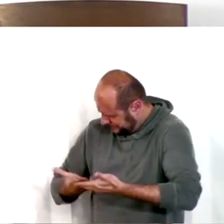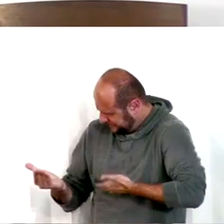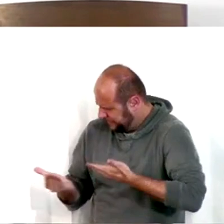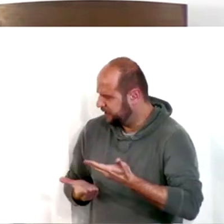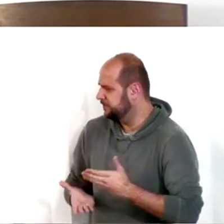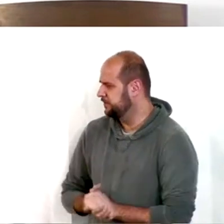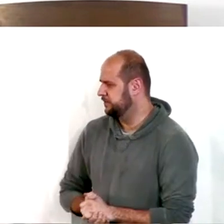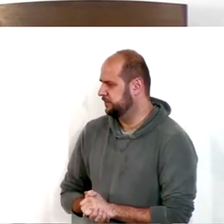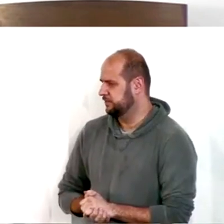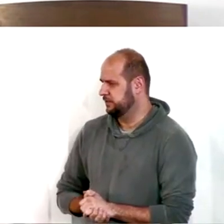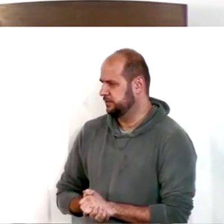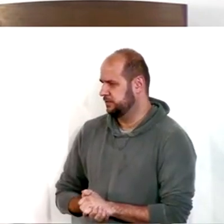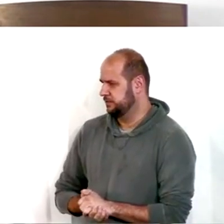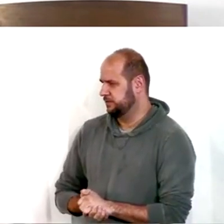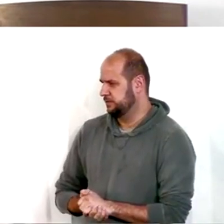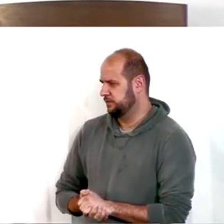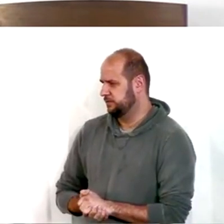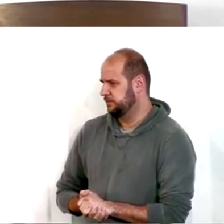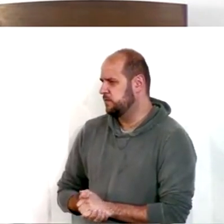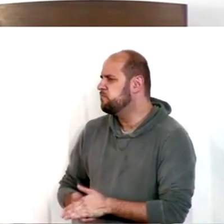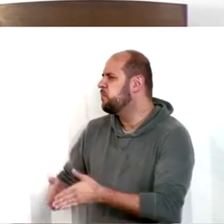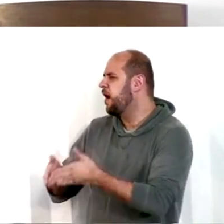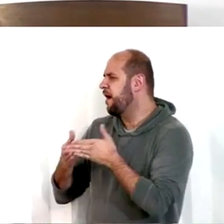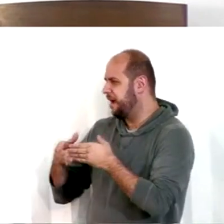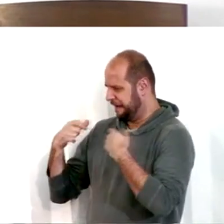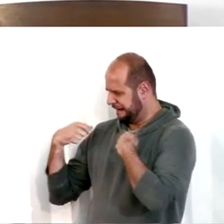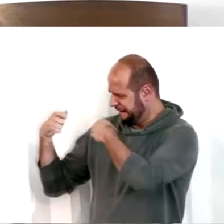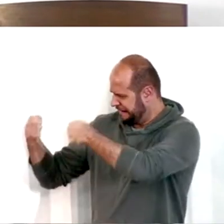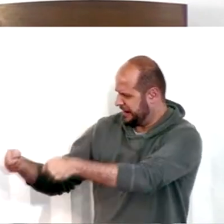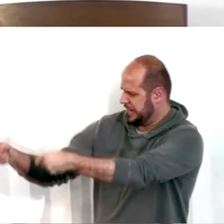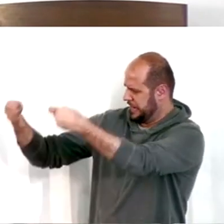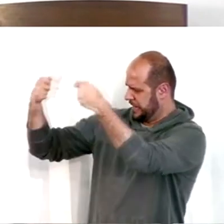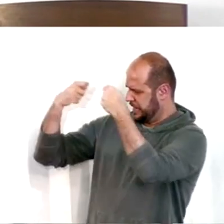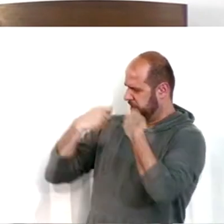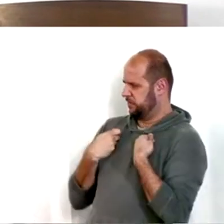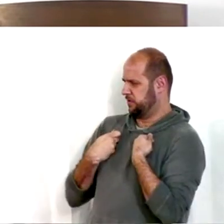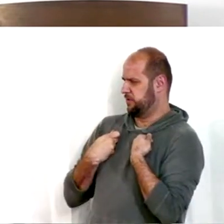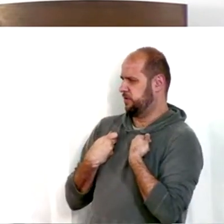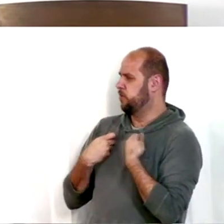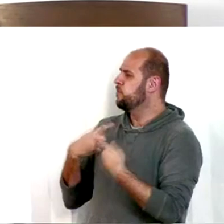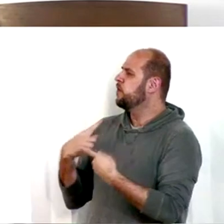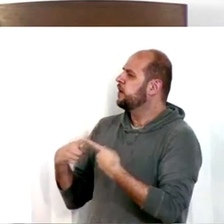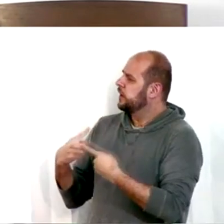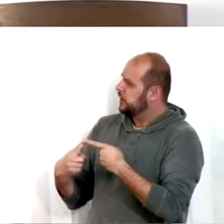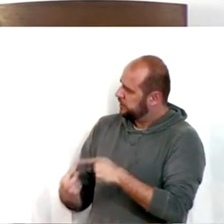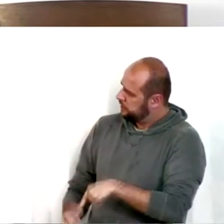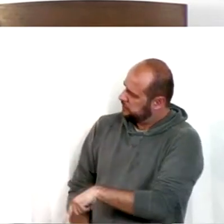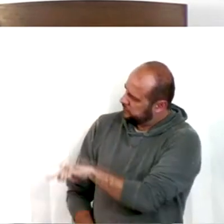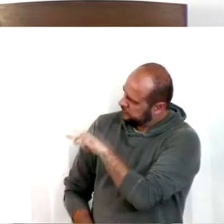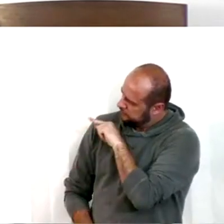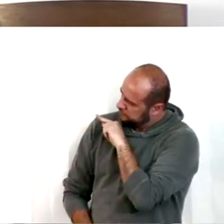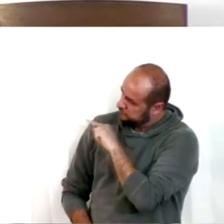serva. Estende a tua capa sobre a tua serva, porque tu és